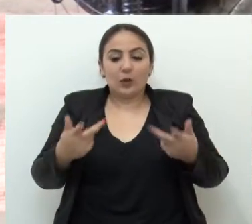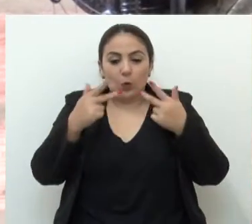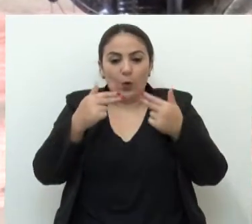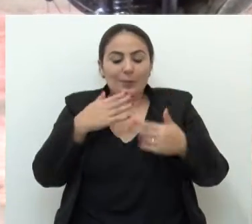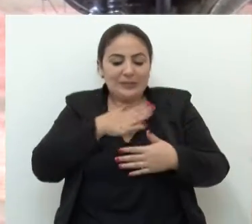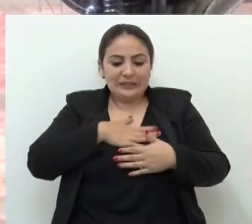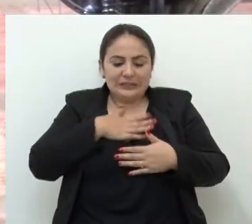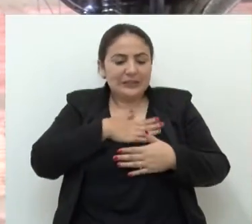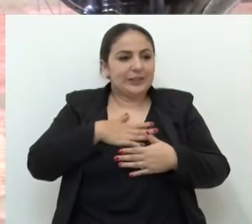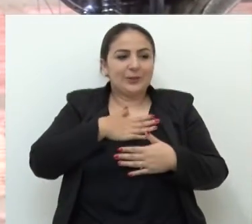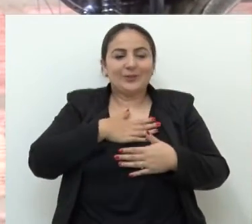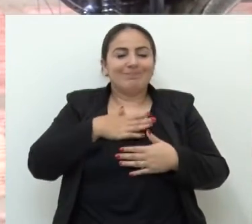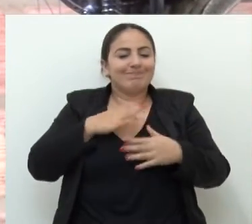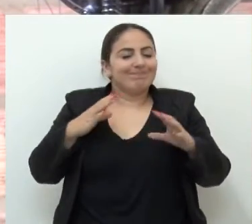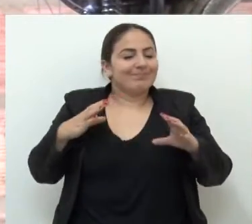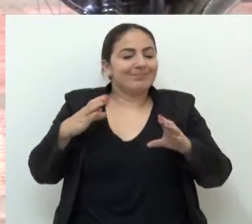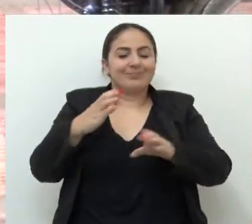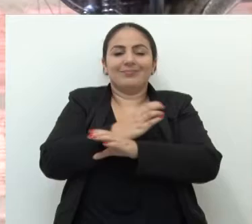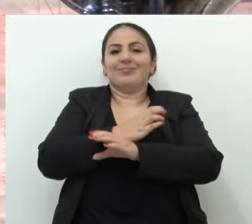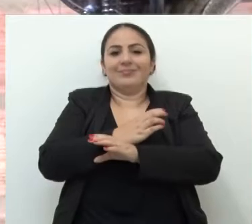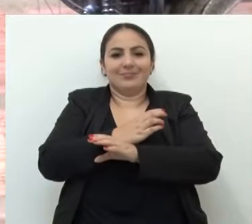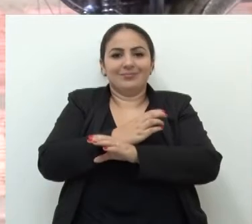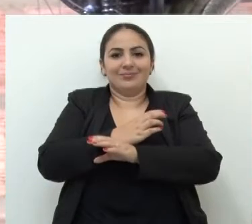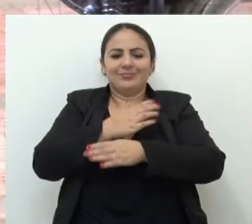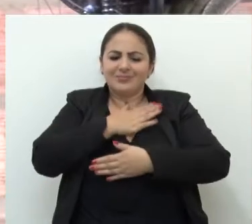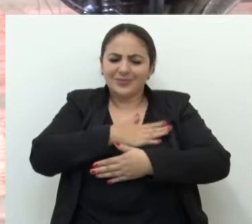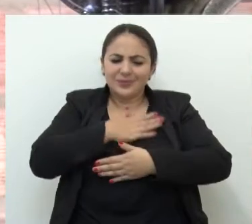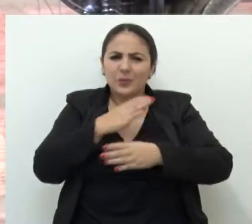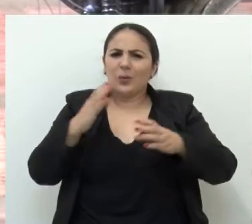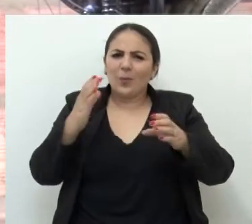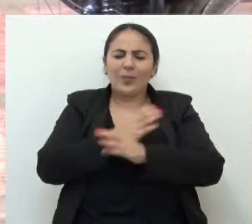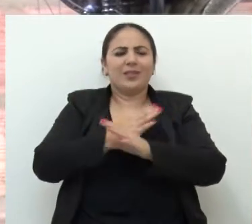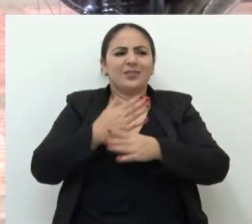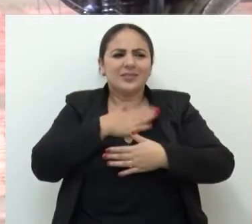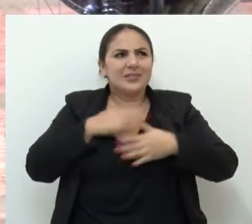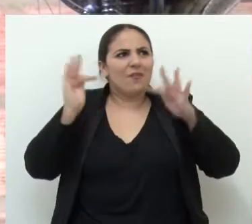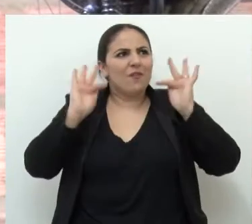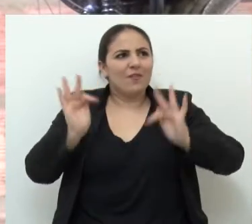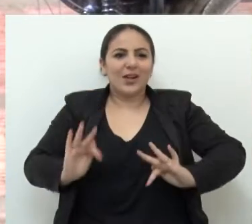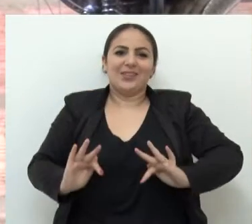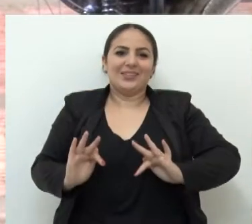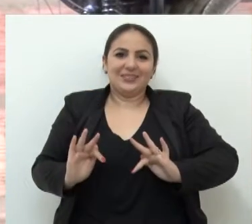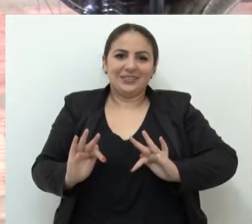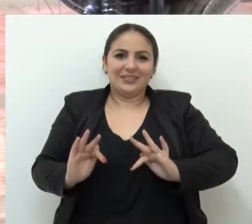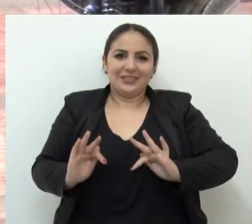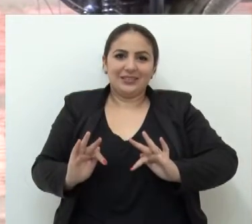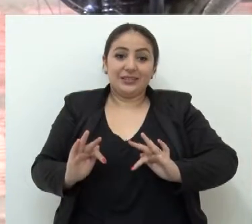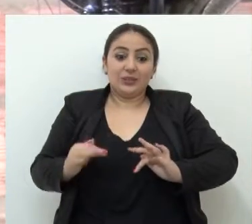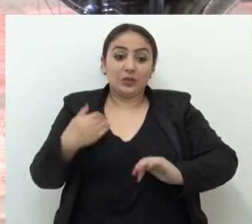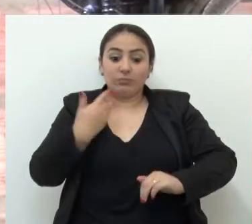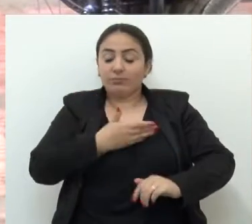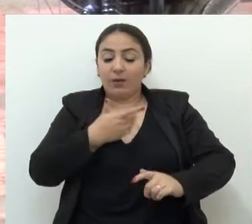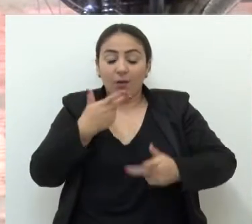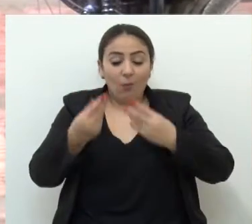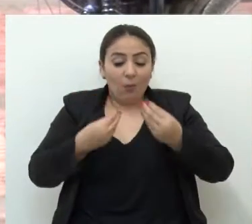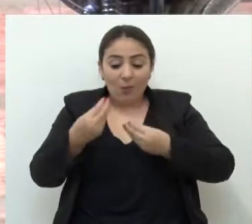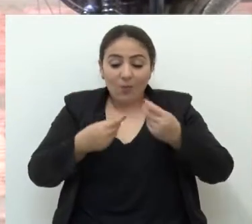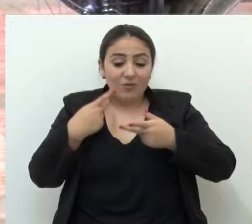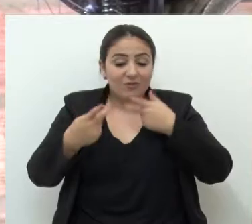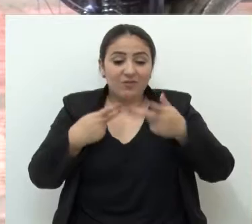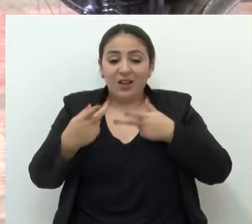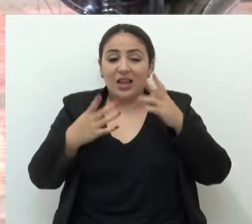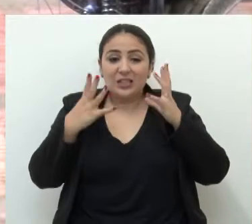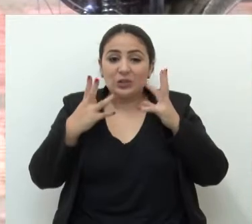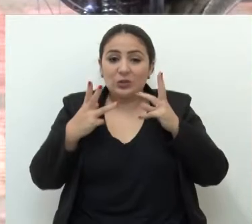assim, extremamente realizado, entende? E muito assim, feliz da vida, sabe? A gente não